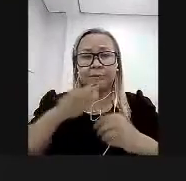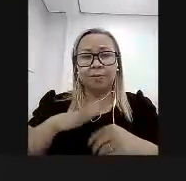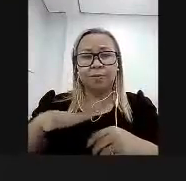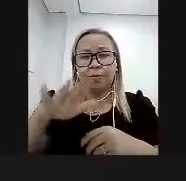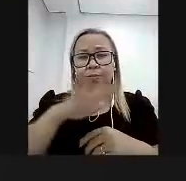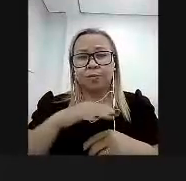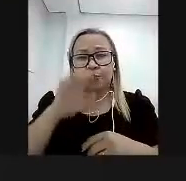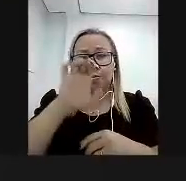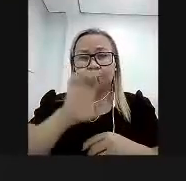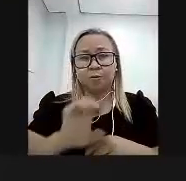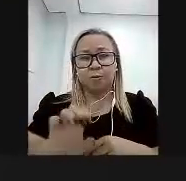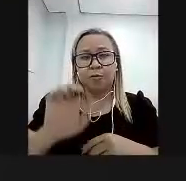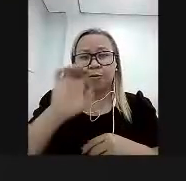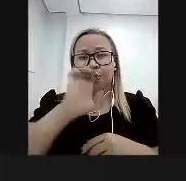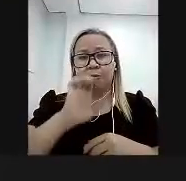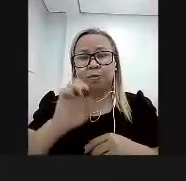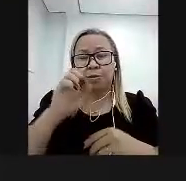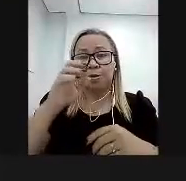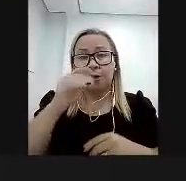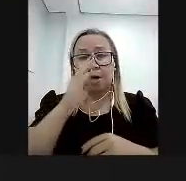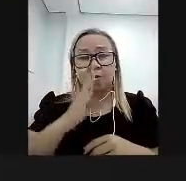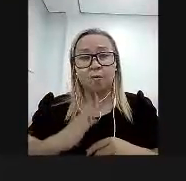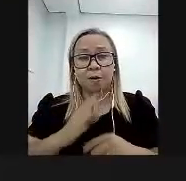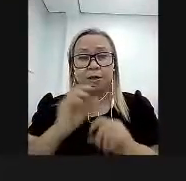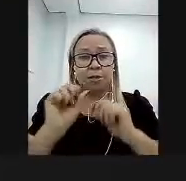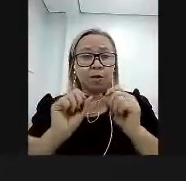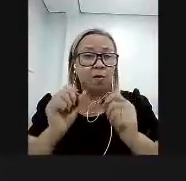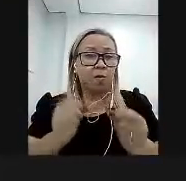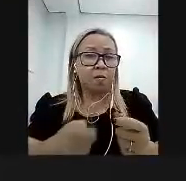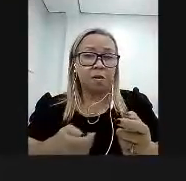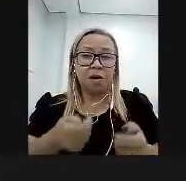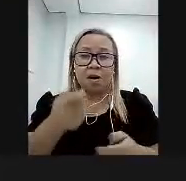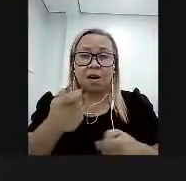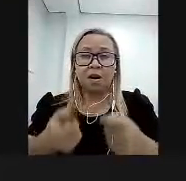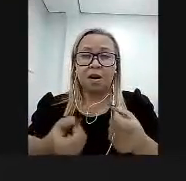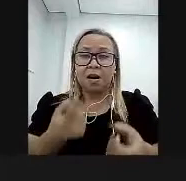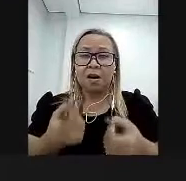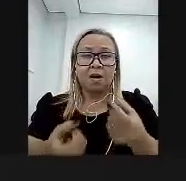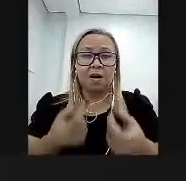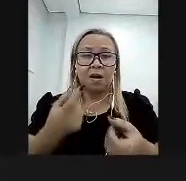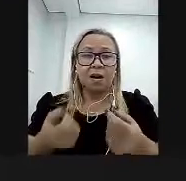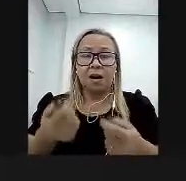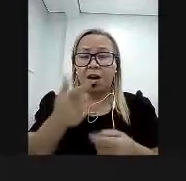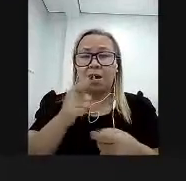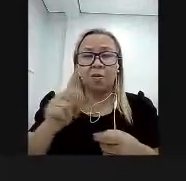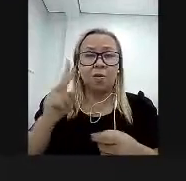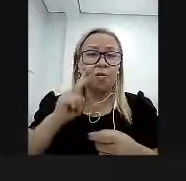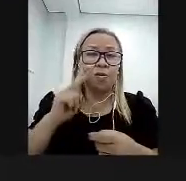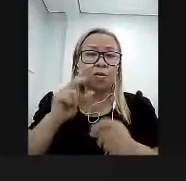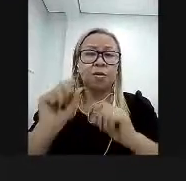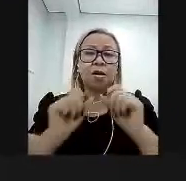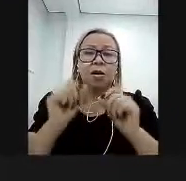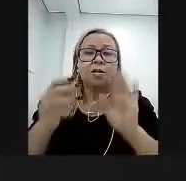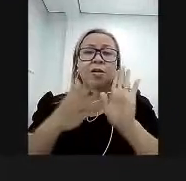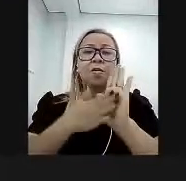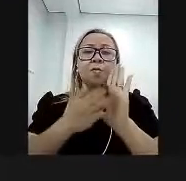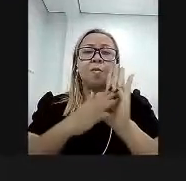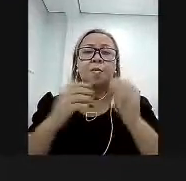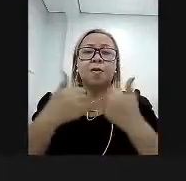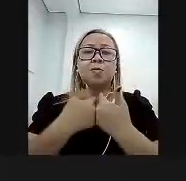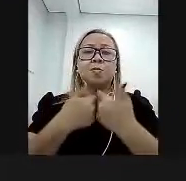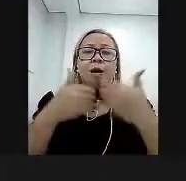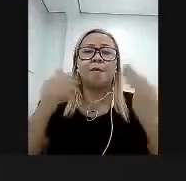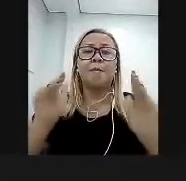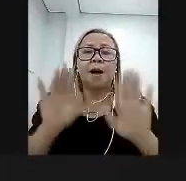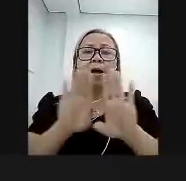estados, né, do Brasil, que é uma coisa um pouco rara às vezes, e a outra história de ser essa proposta do aberto, de você